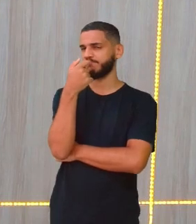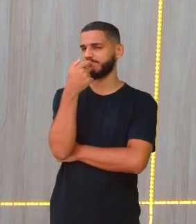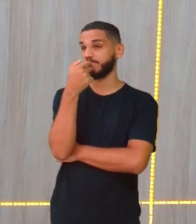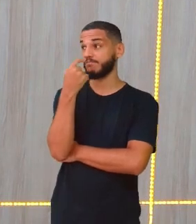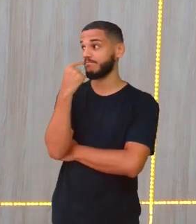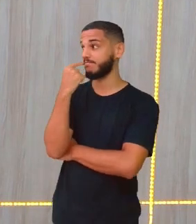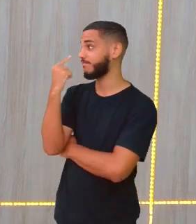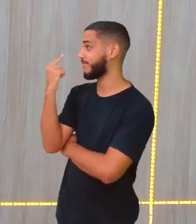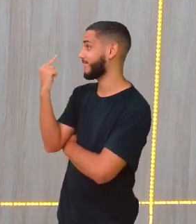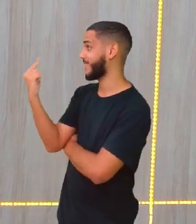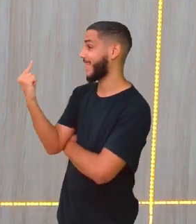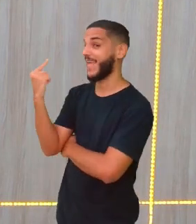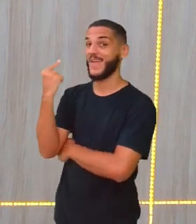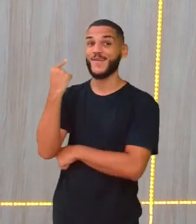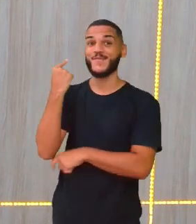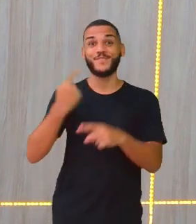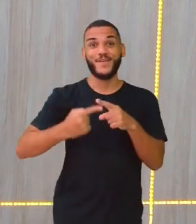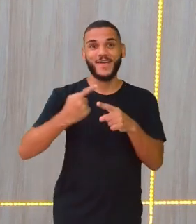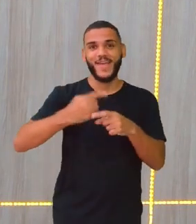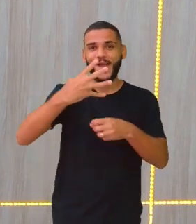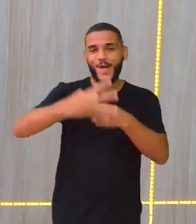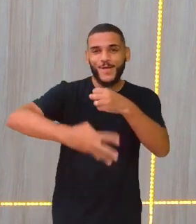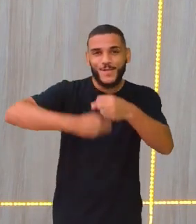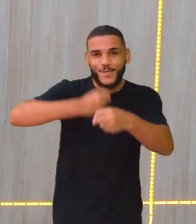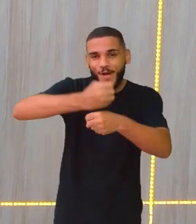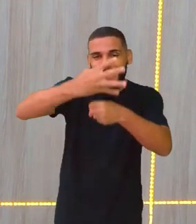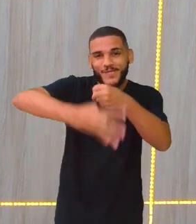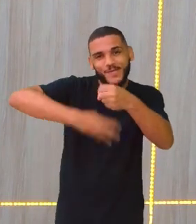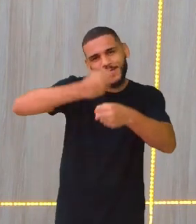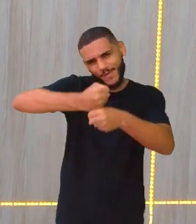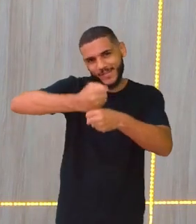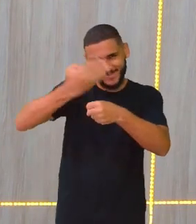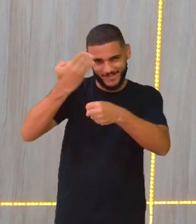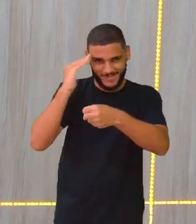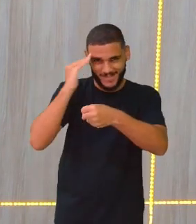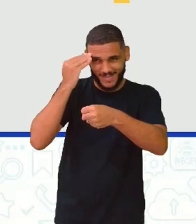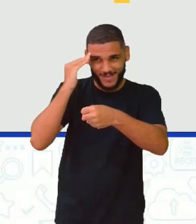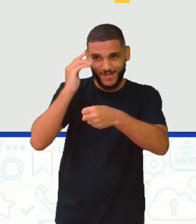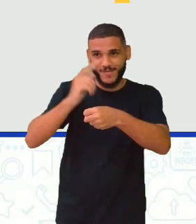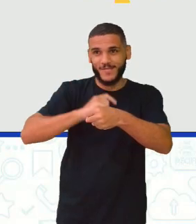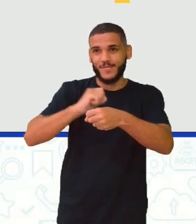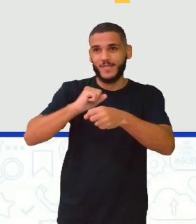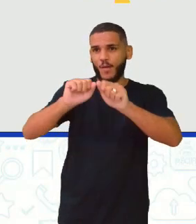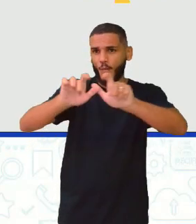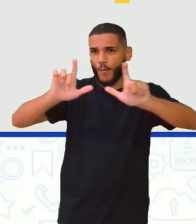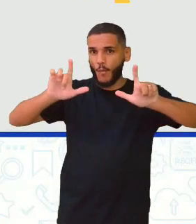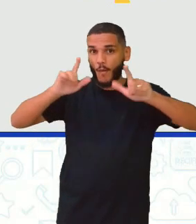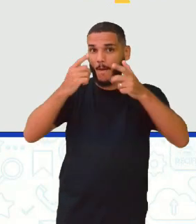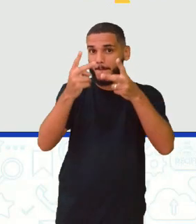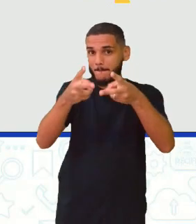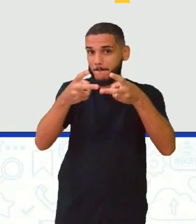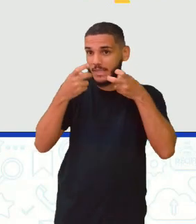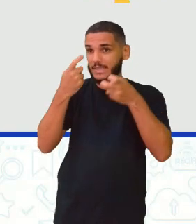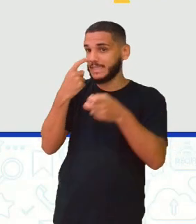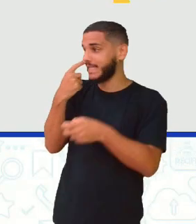Porque aqui eu estou indo de 4 em 4. Dá um zoom aí. Perceba que eu pego o ano